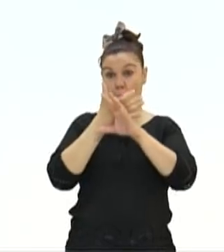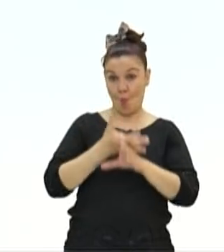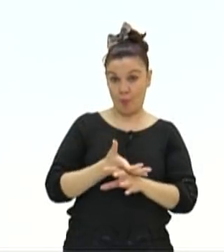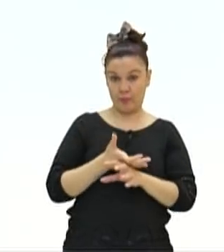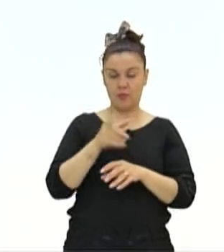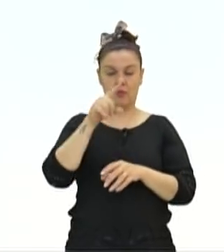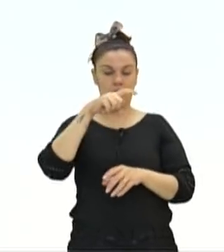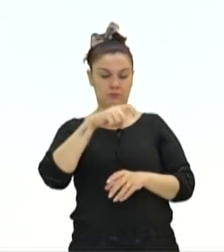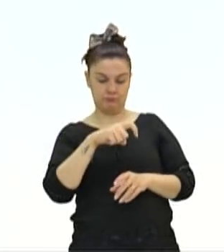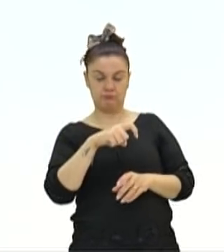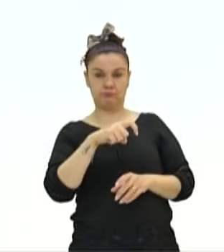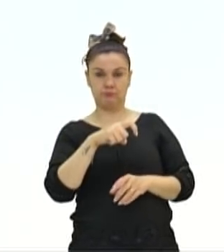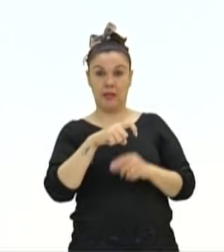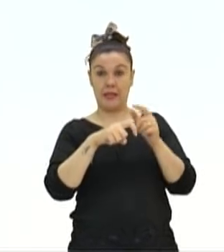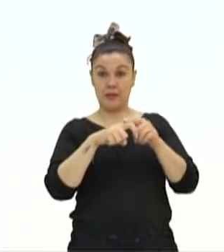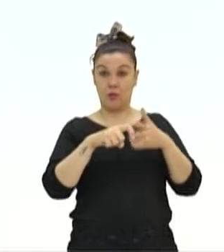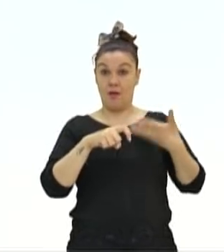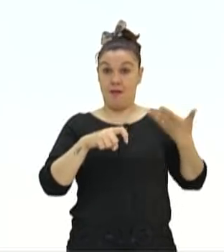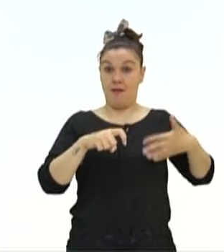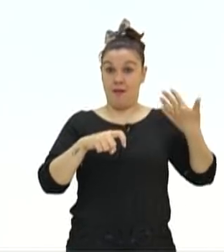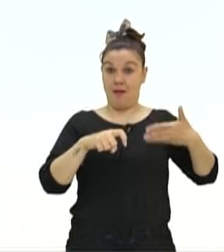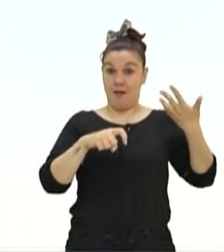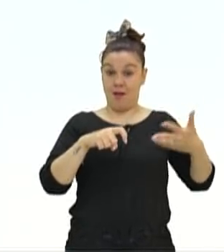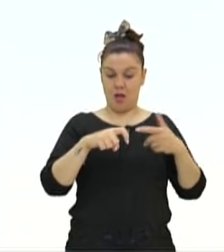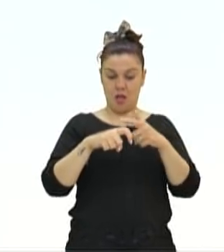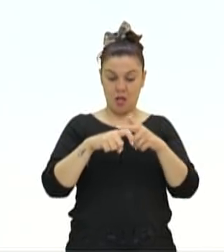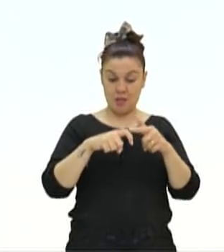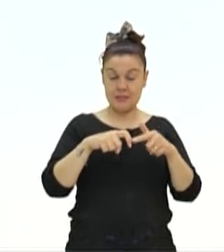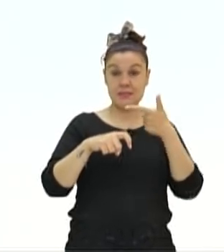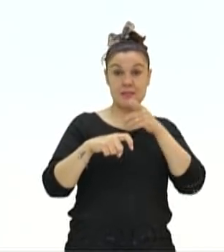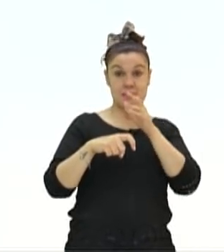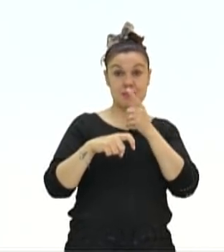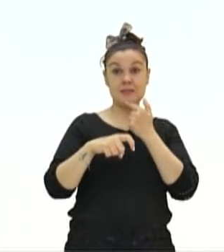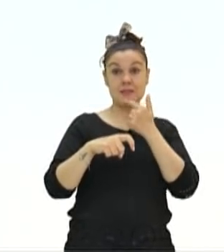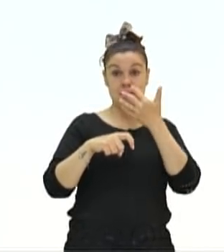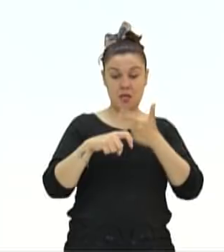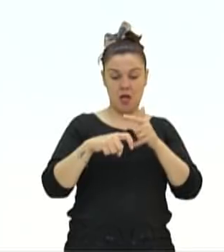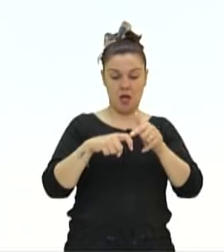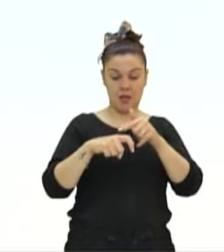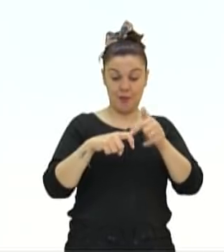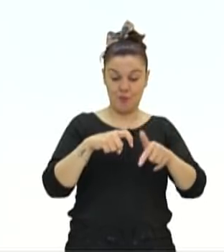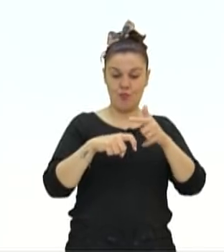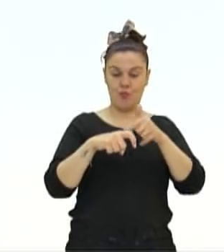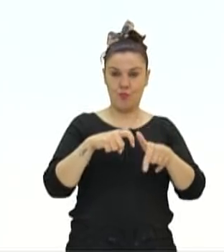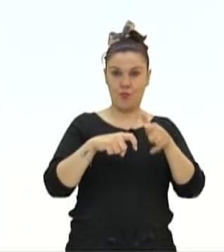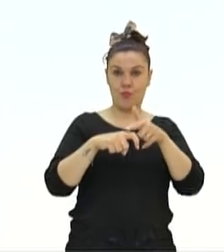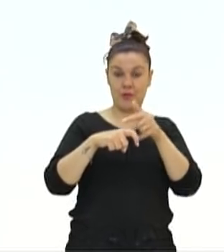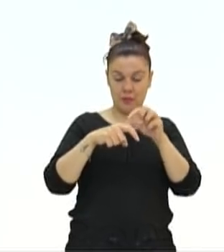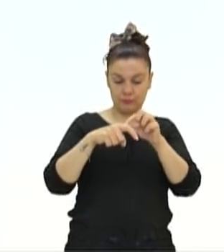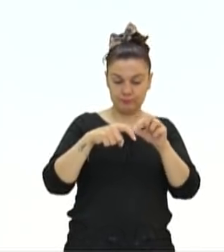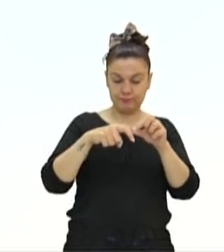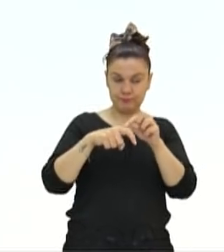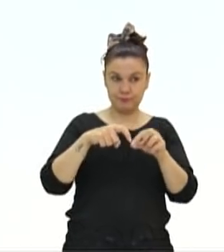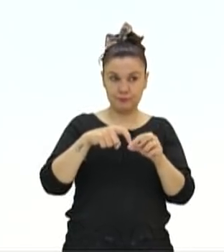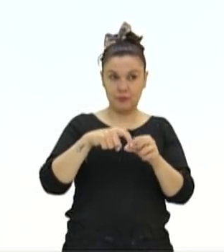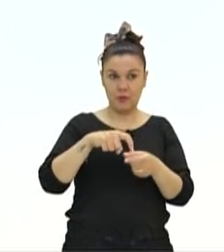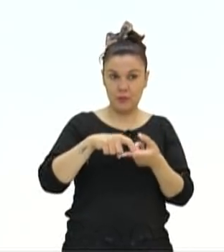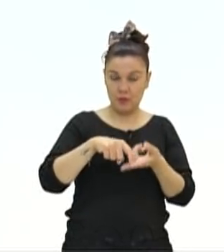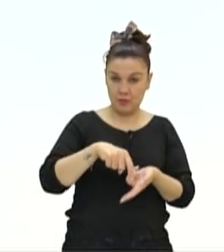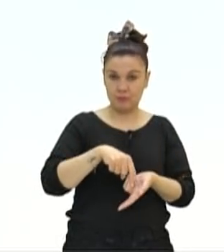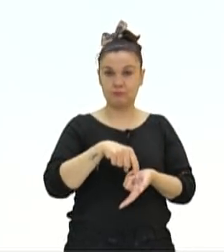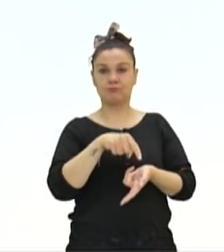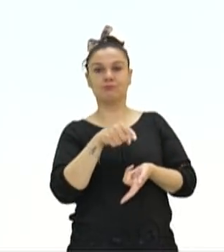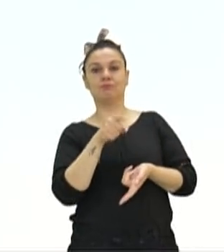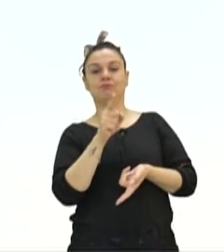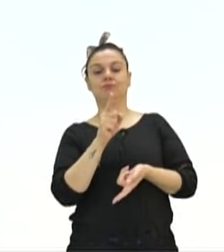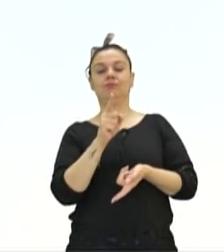há excitação, o fluxo de sangue aumenta e quando esse sangue entra nesses espacinhos vazios, ele